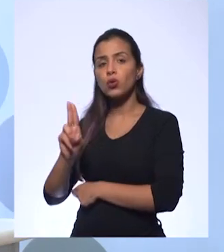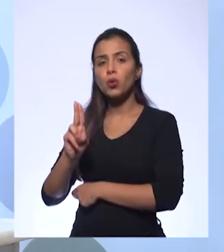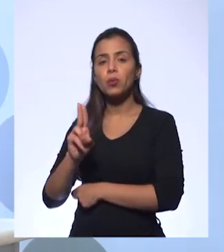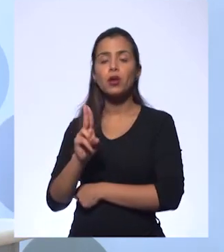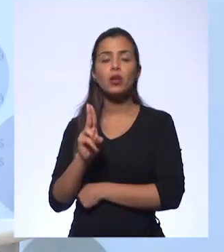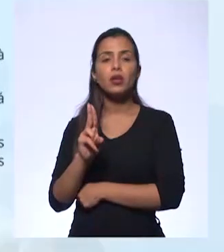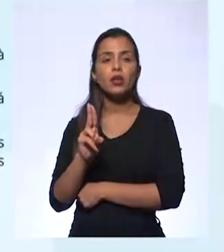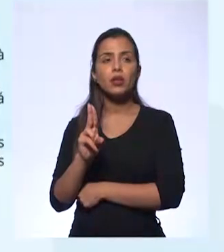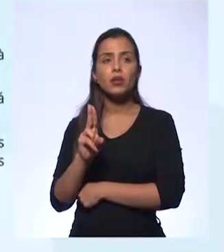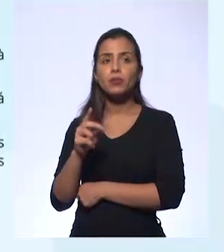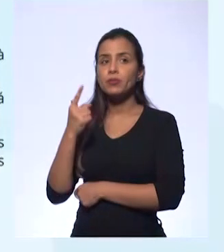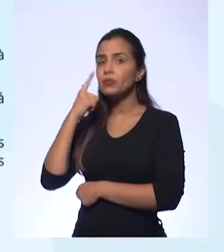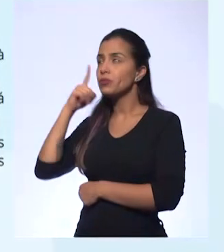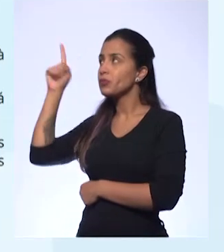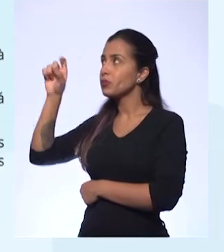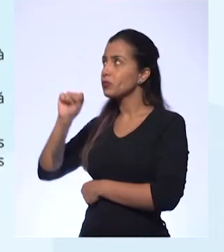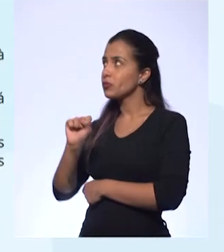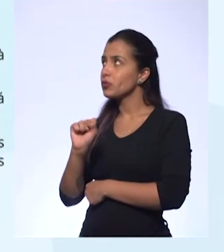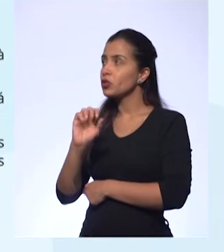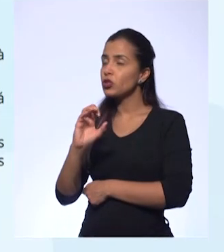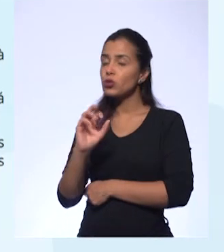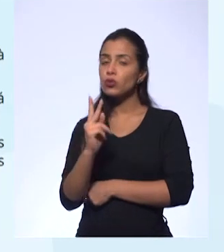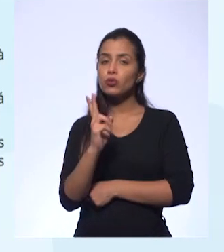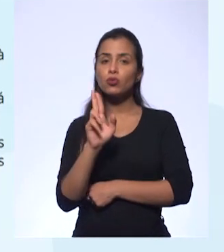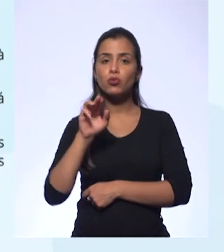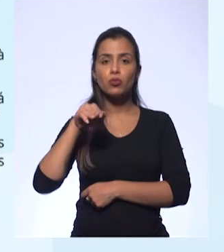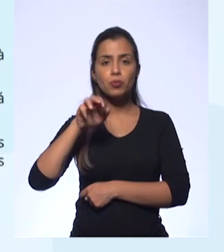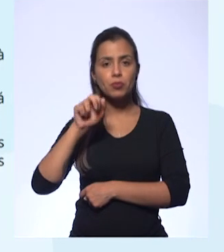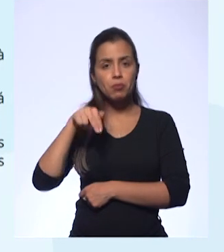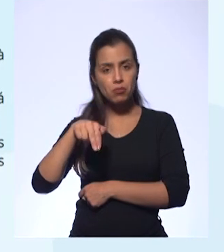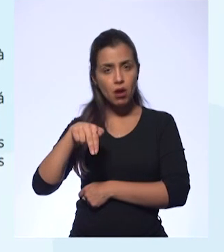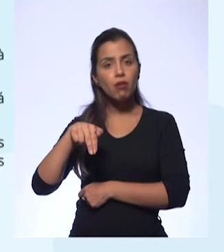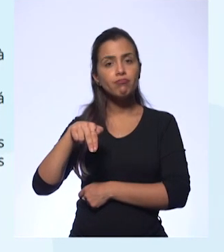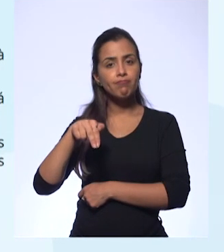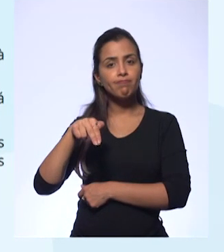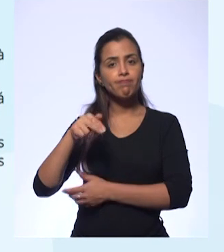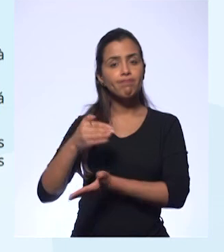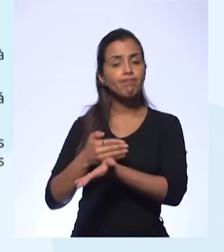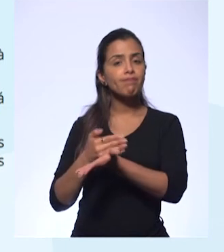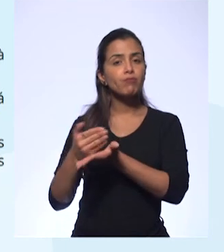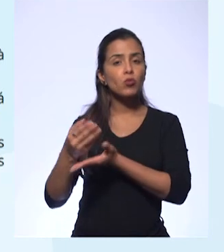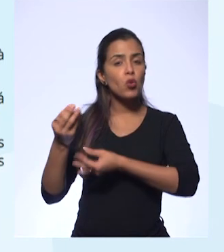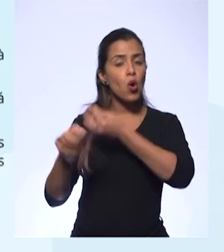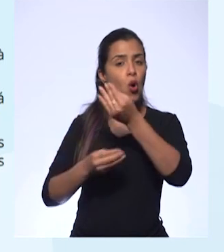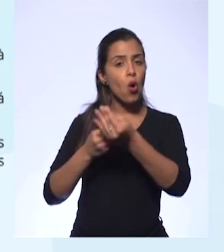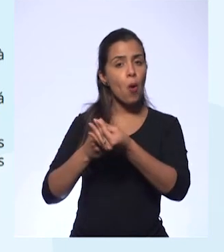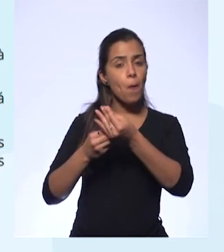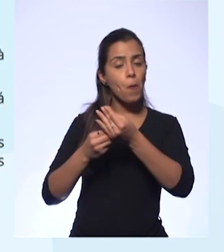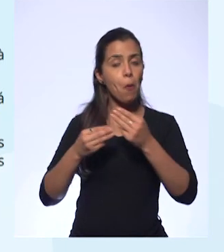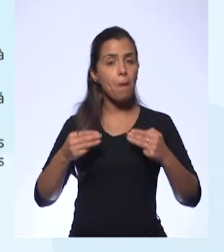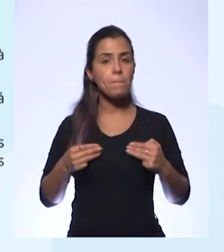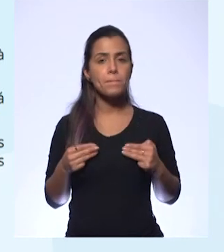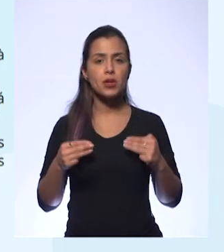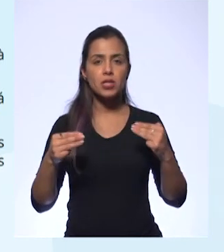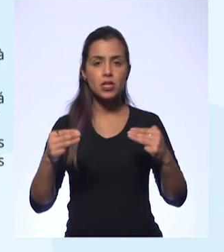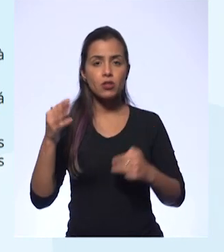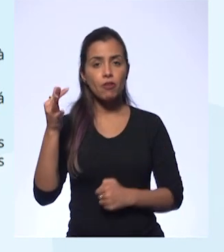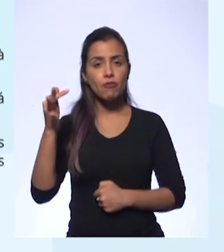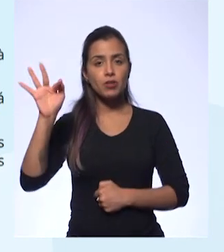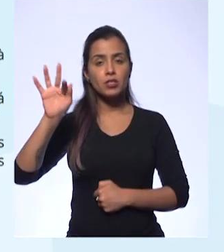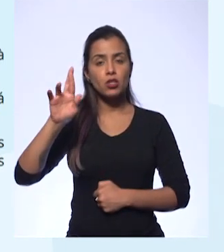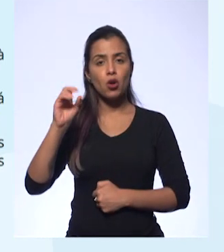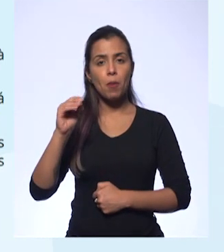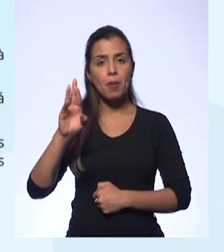Schuman. Vamos acompanhar aí. A Declaração Schuman foi proferida pelo ministro francês dos Negócios Estrangeiros, Robert